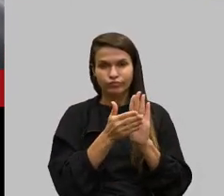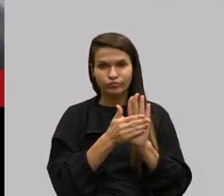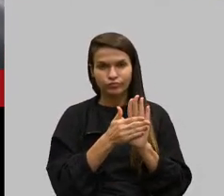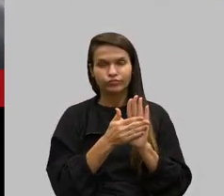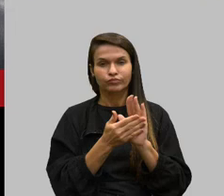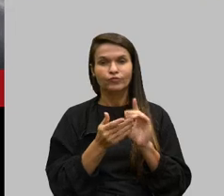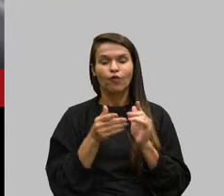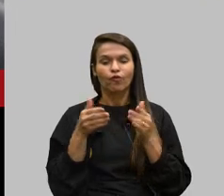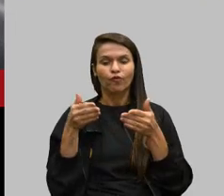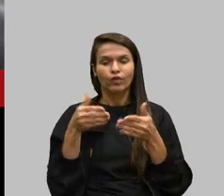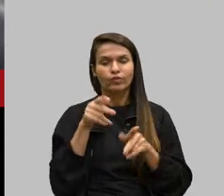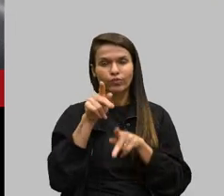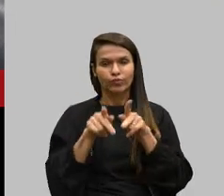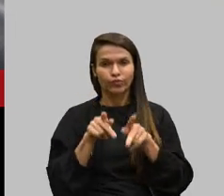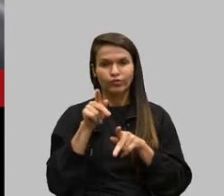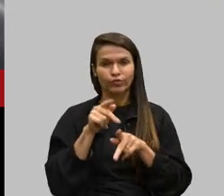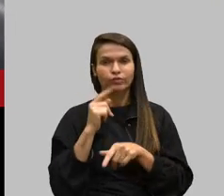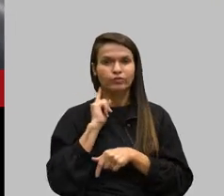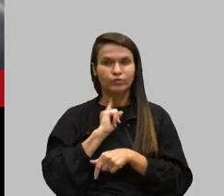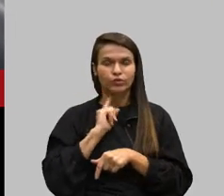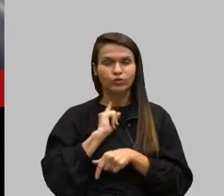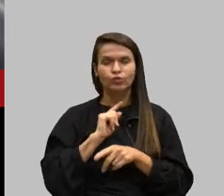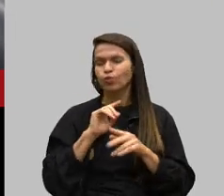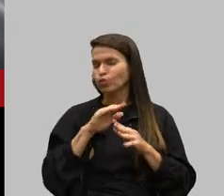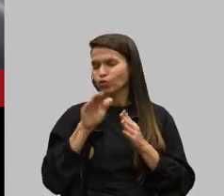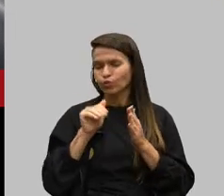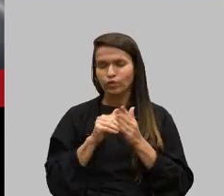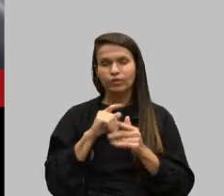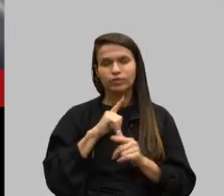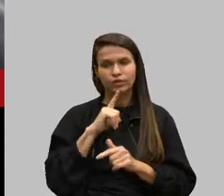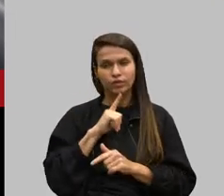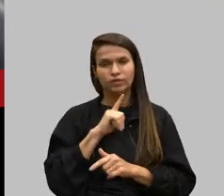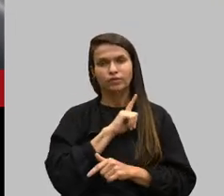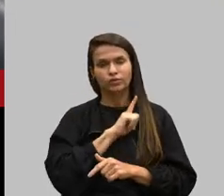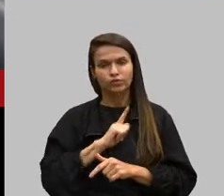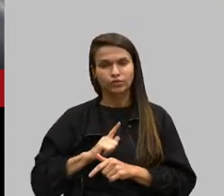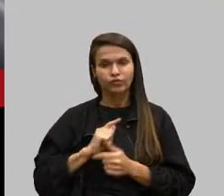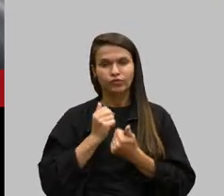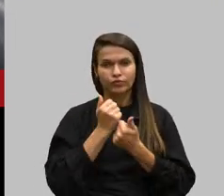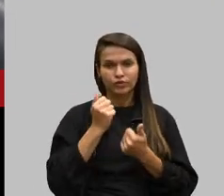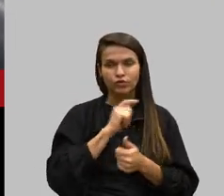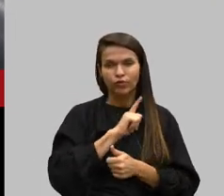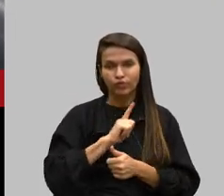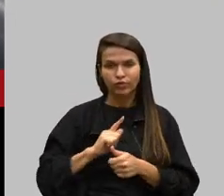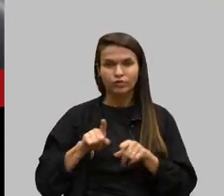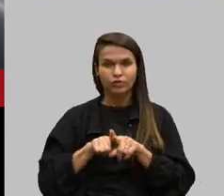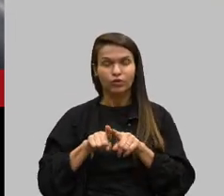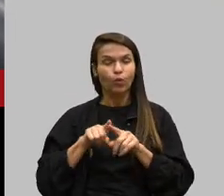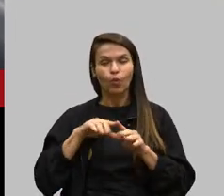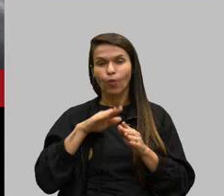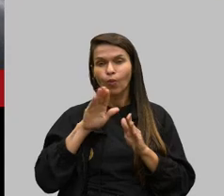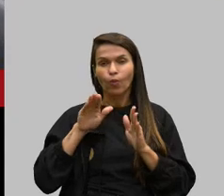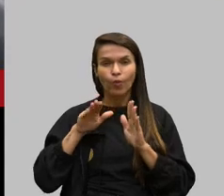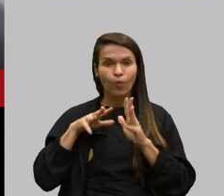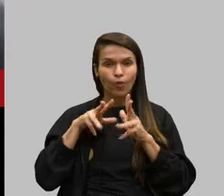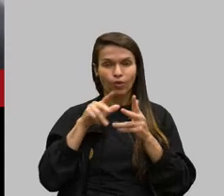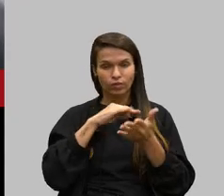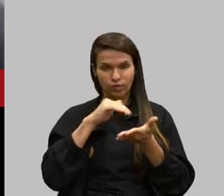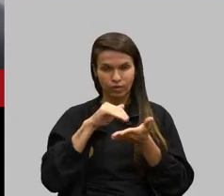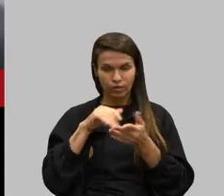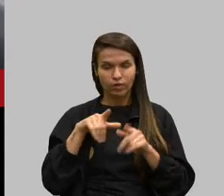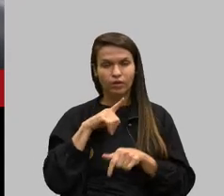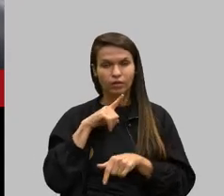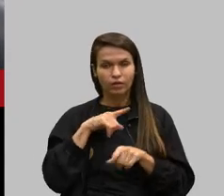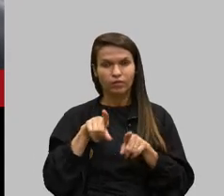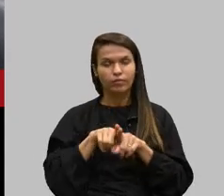Mineiros todos temos o governador tem o vice-governador tem e todo o secretariado tem também todos nós temos